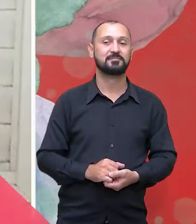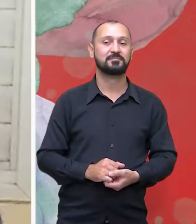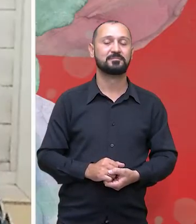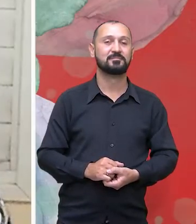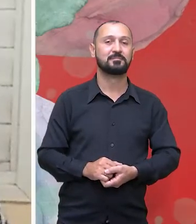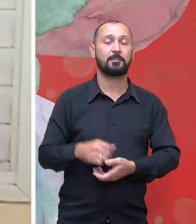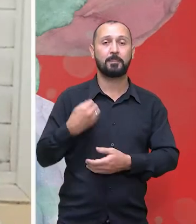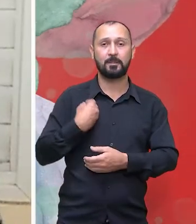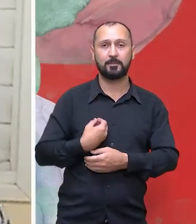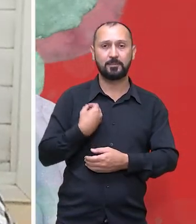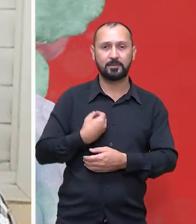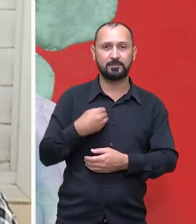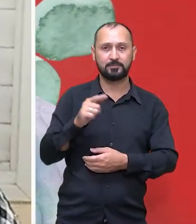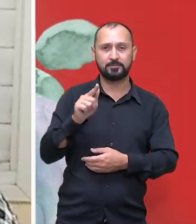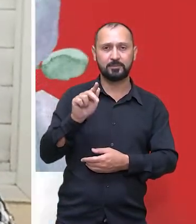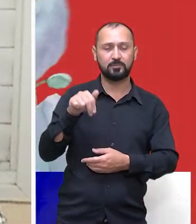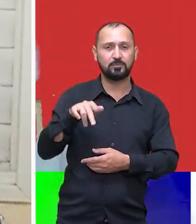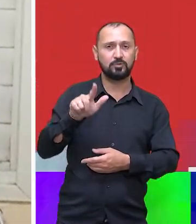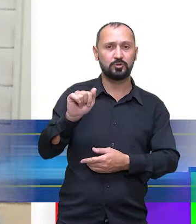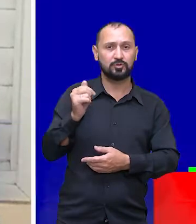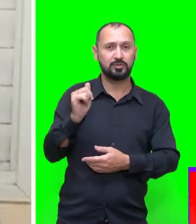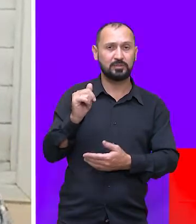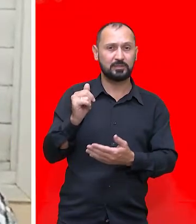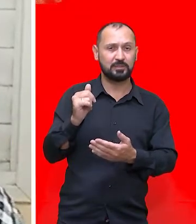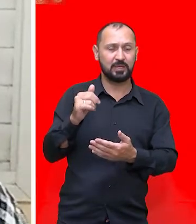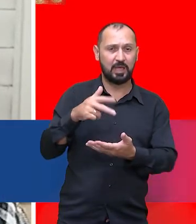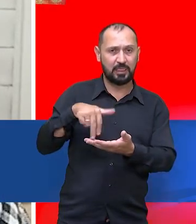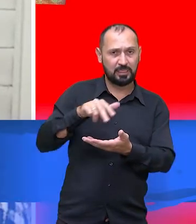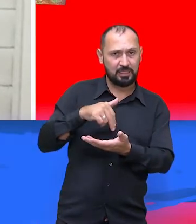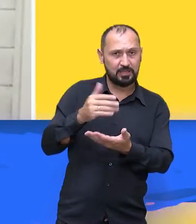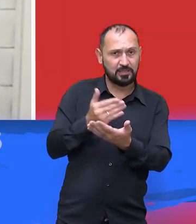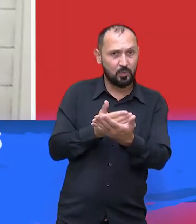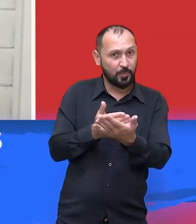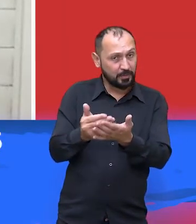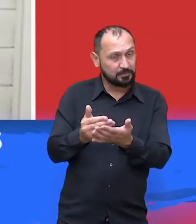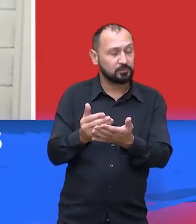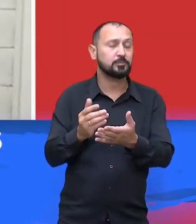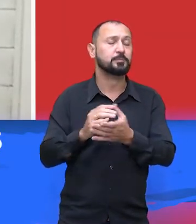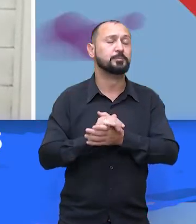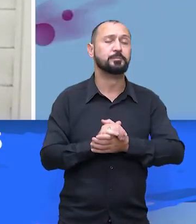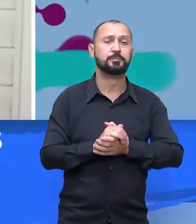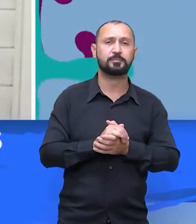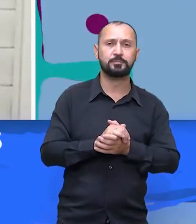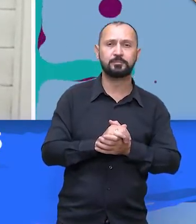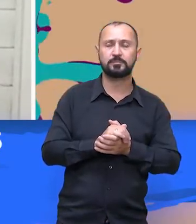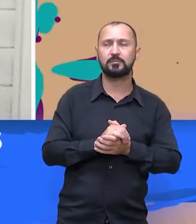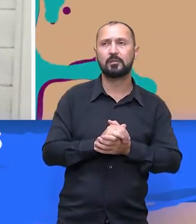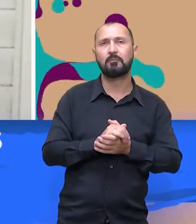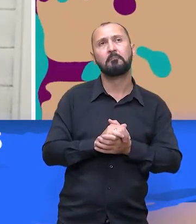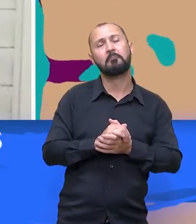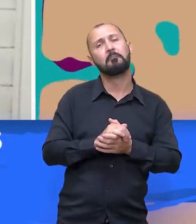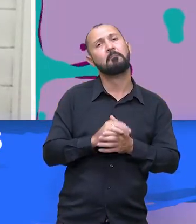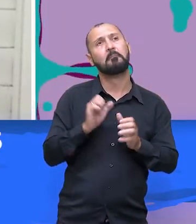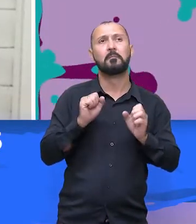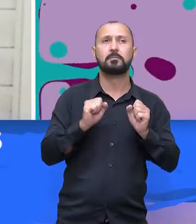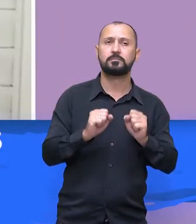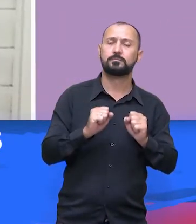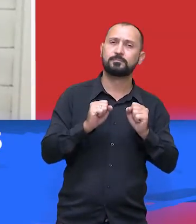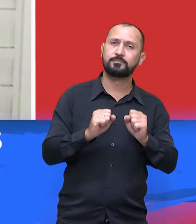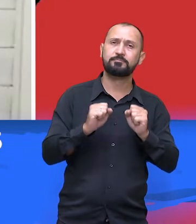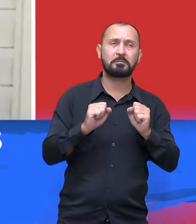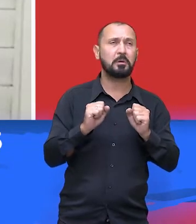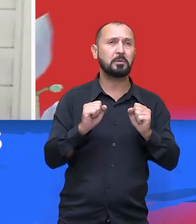Eu participei do Ginga Cia de Dança no processo inicial da companhia, né? Então eu posso